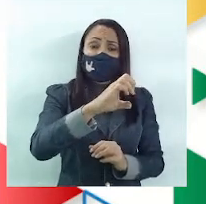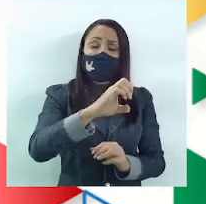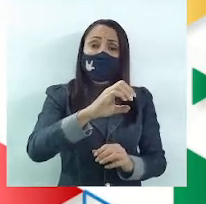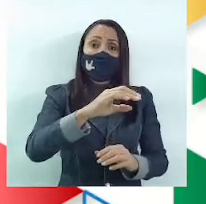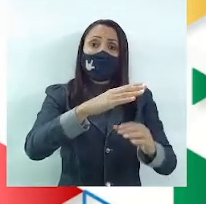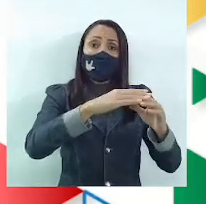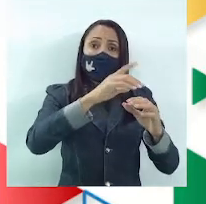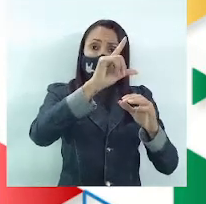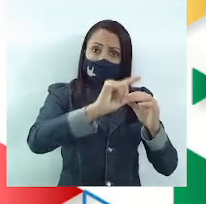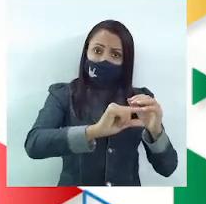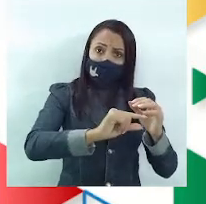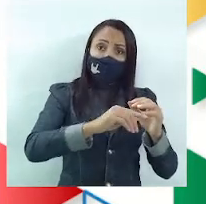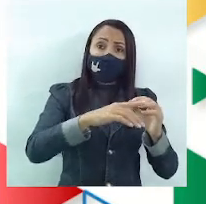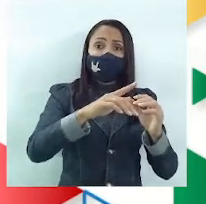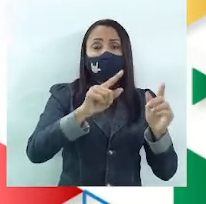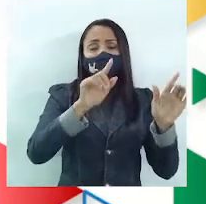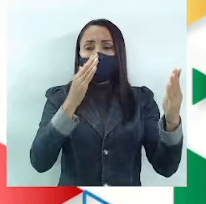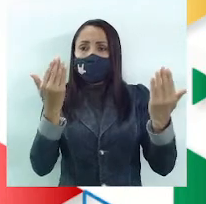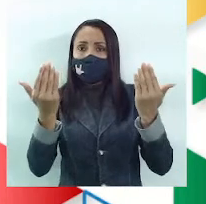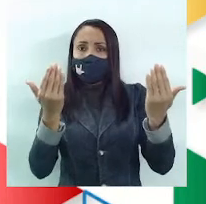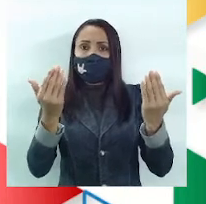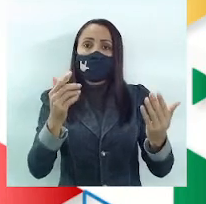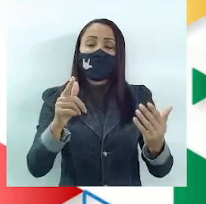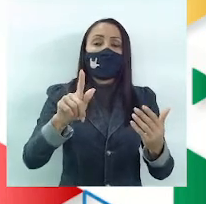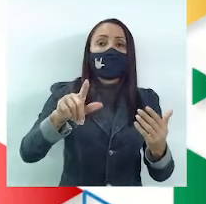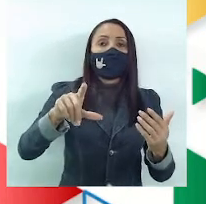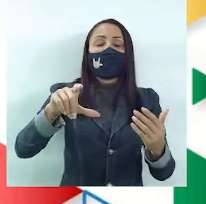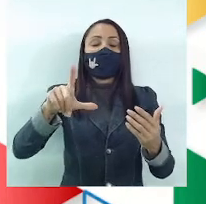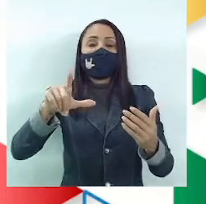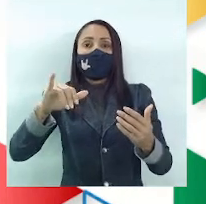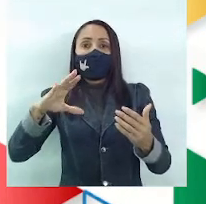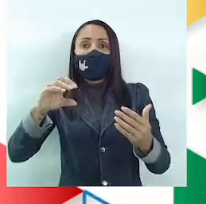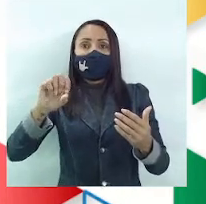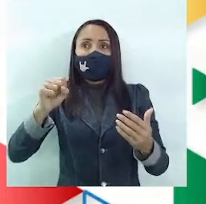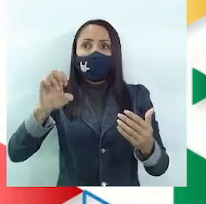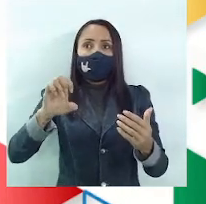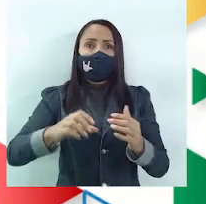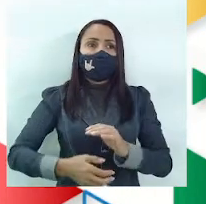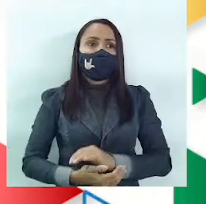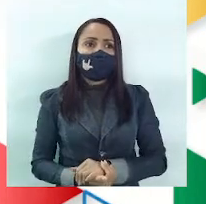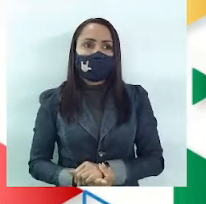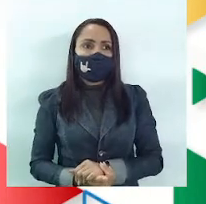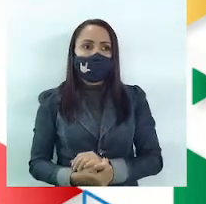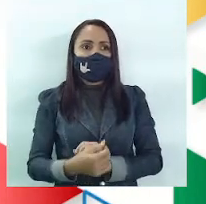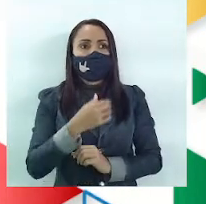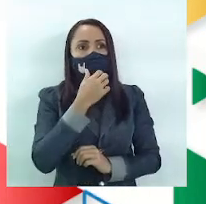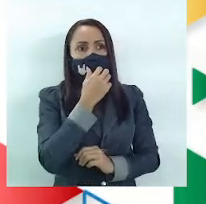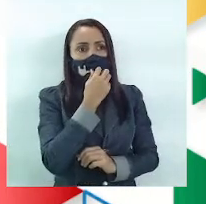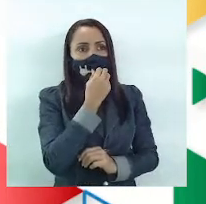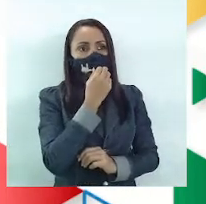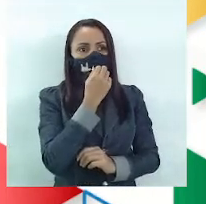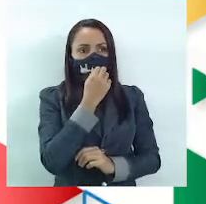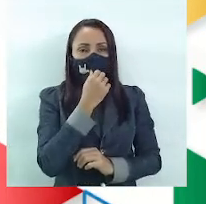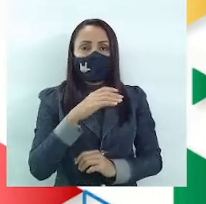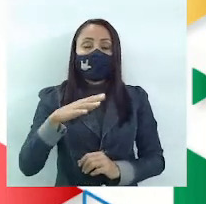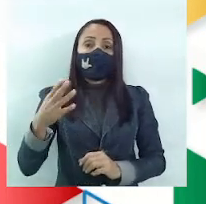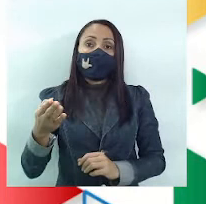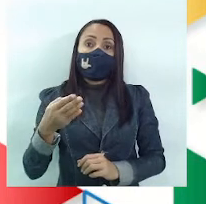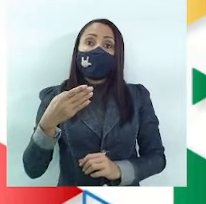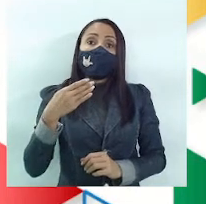menor do que o da glicose. Na tela nós temos alguma informação interessante, poderia ler? A açúcar